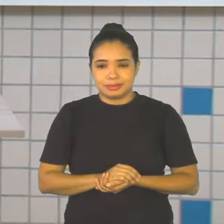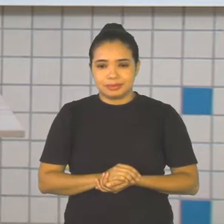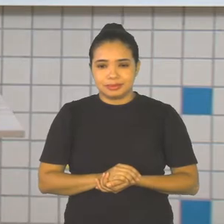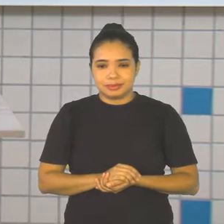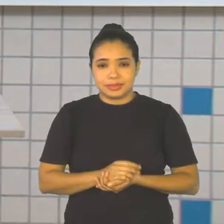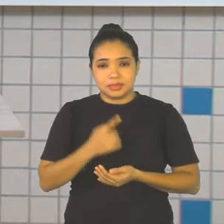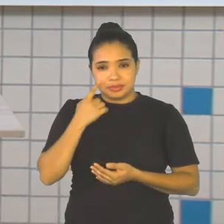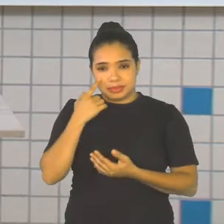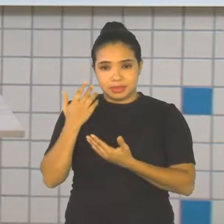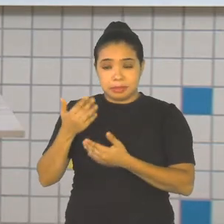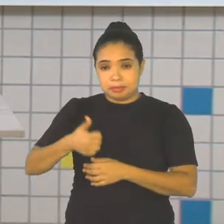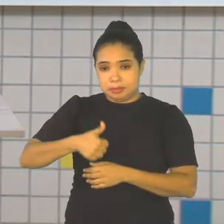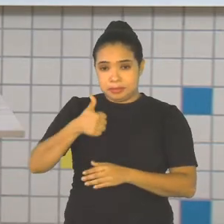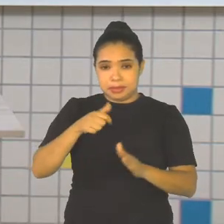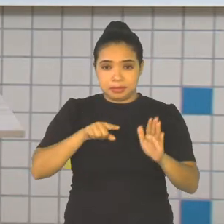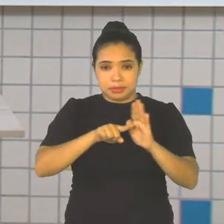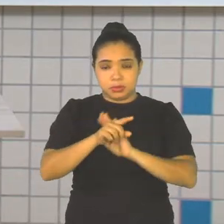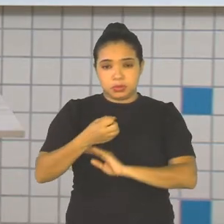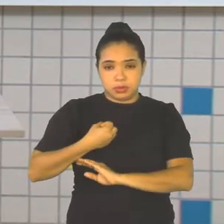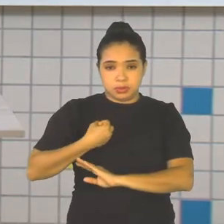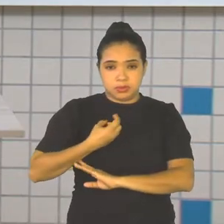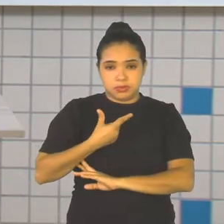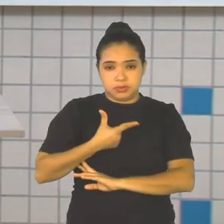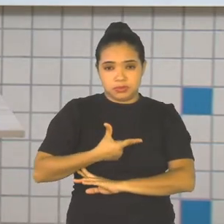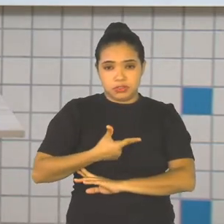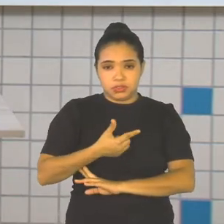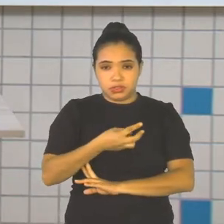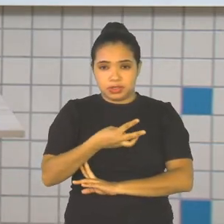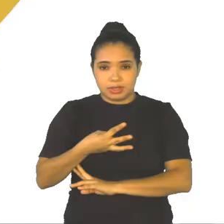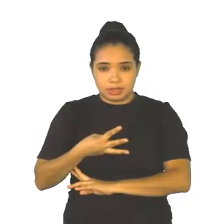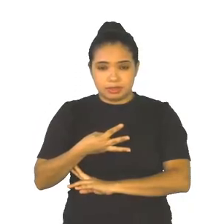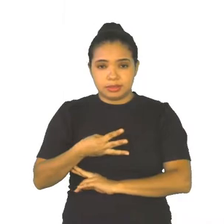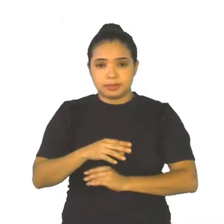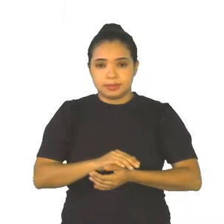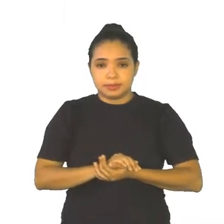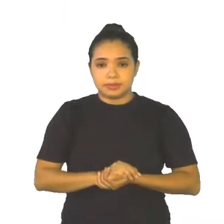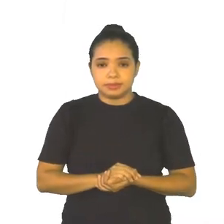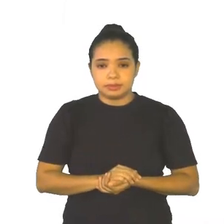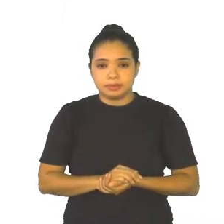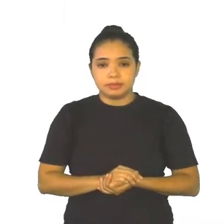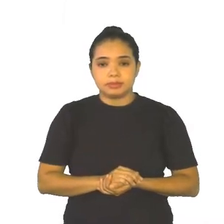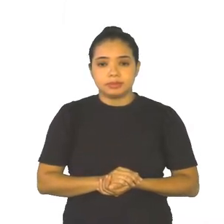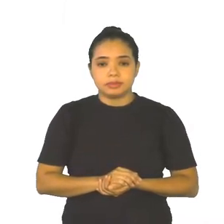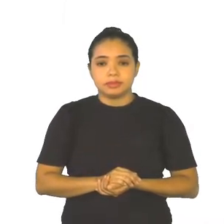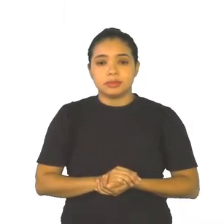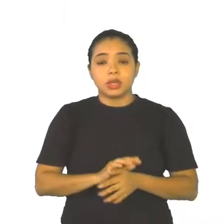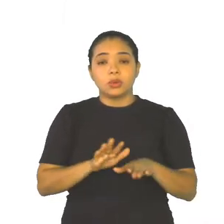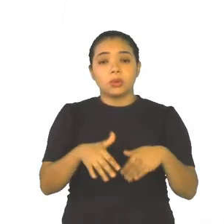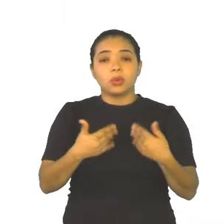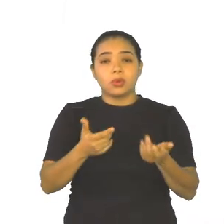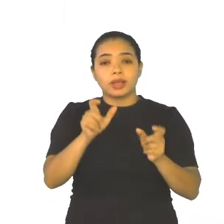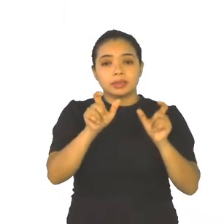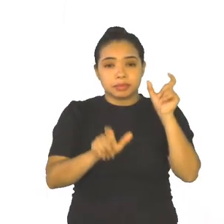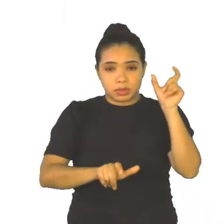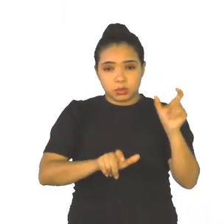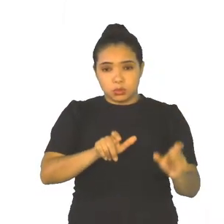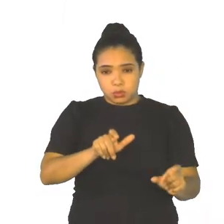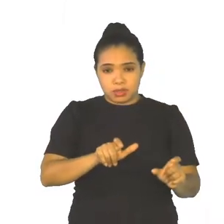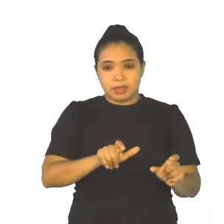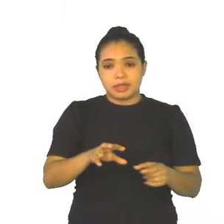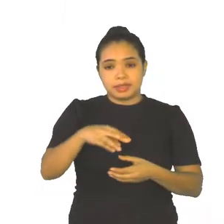A primeira questão de número 23, ela fala o seguinte: quais são os personagens dessa crônica?